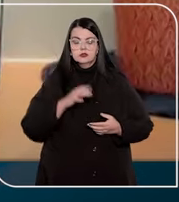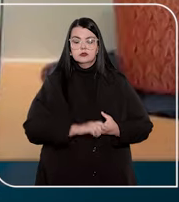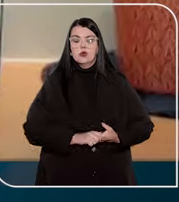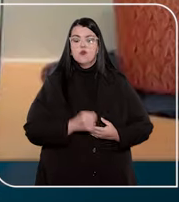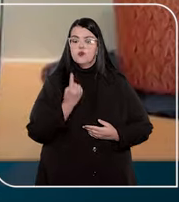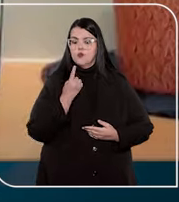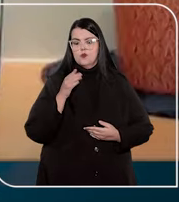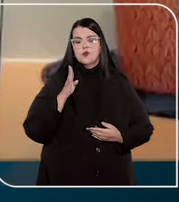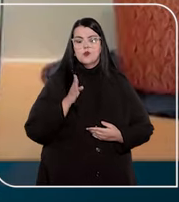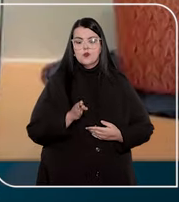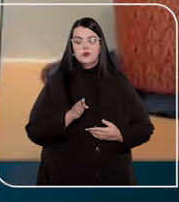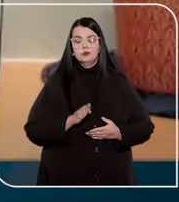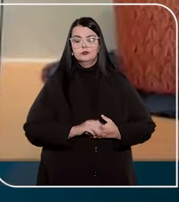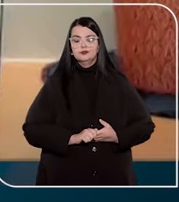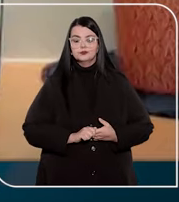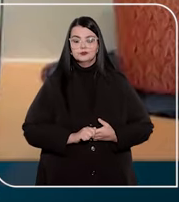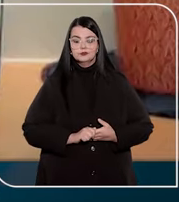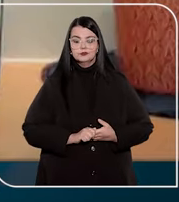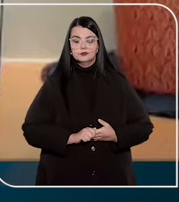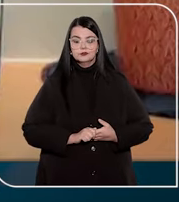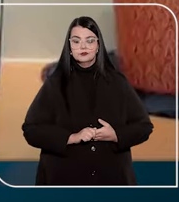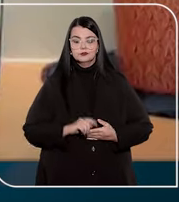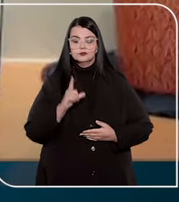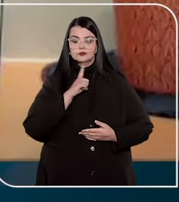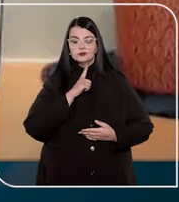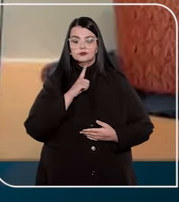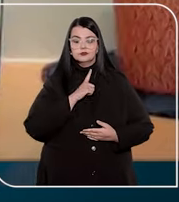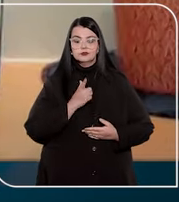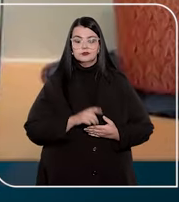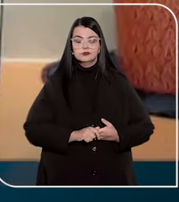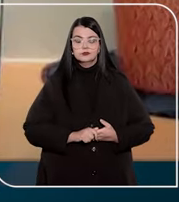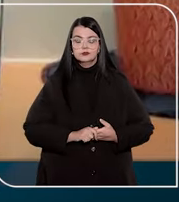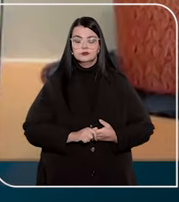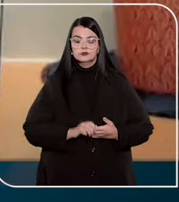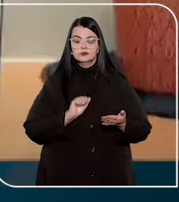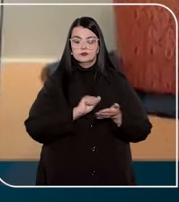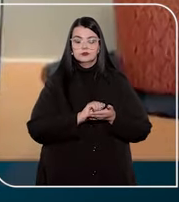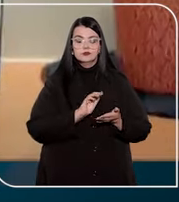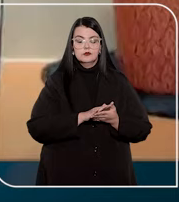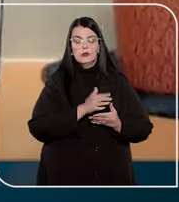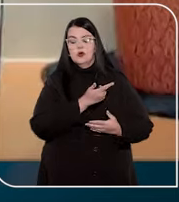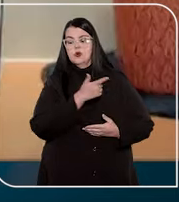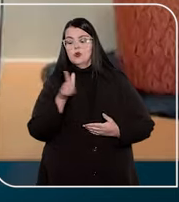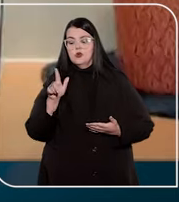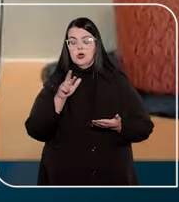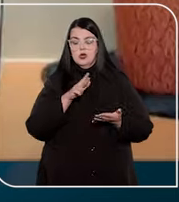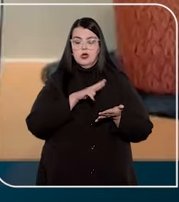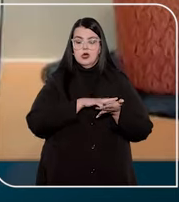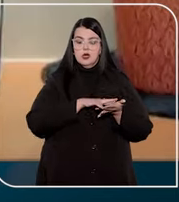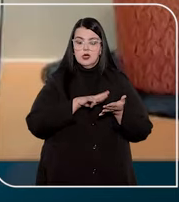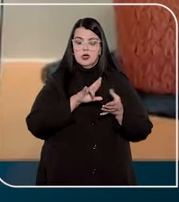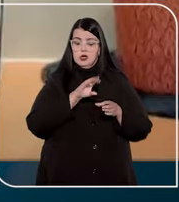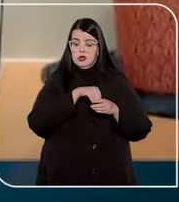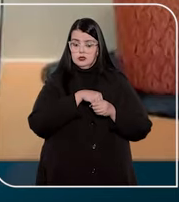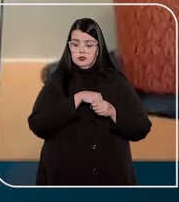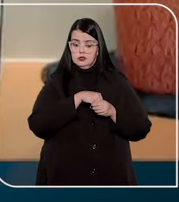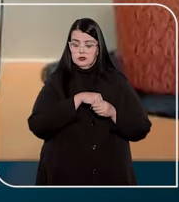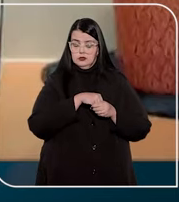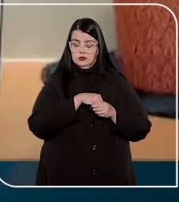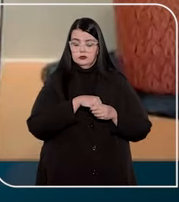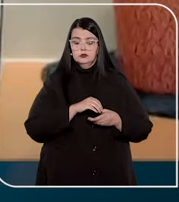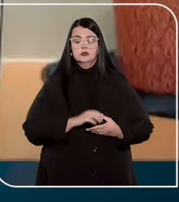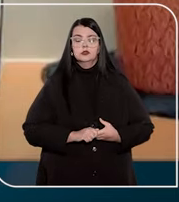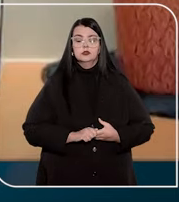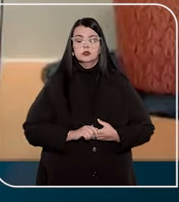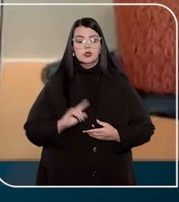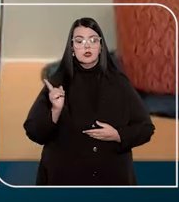monocrática, ela, a parte agora sucumbente, tem que interpor um outro agravo interno para levar para o colegiado. Ou